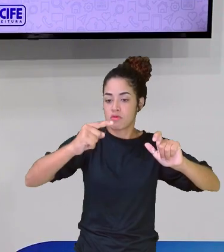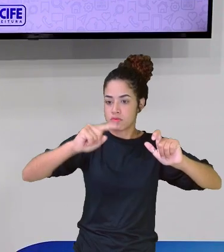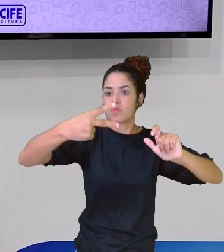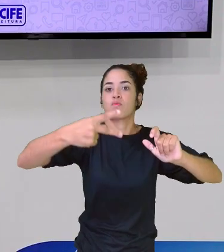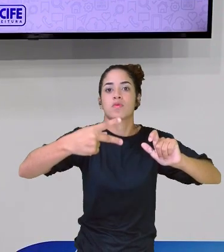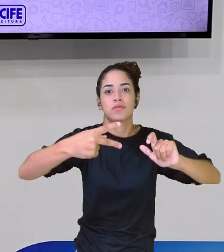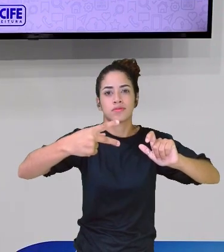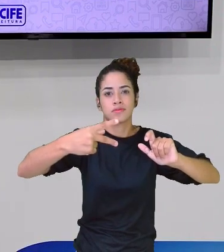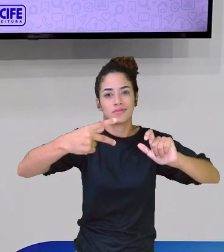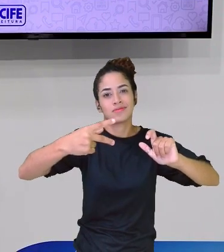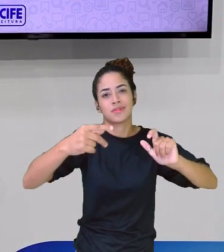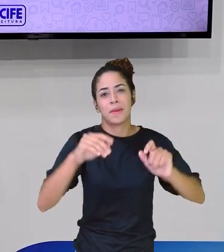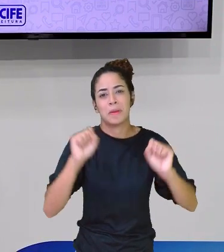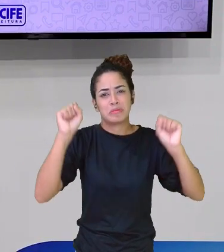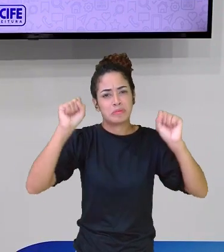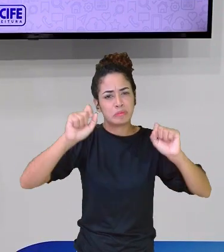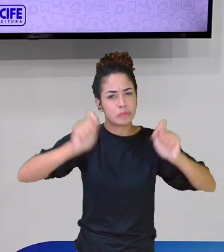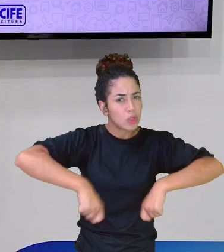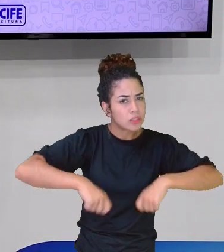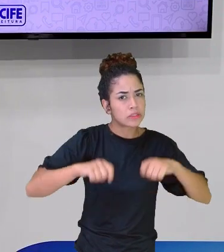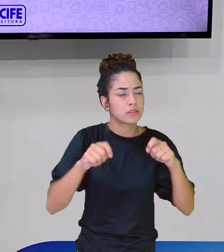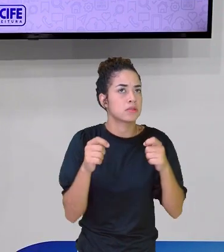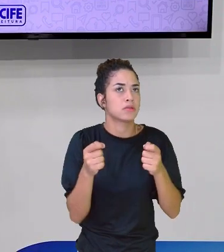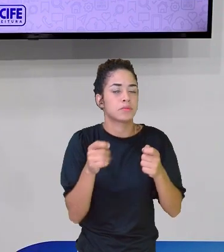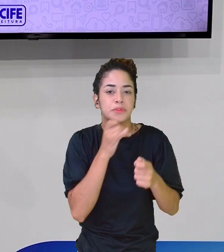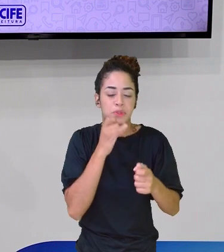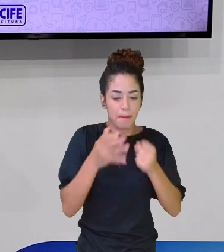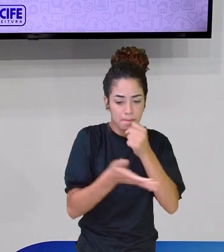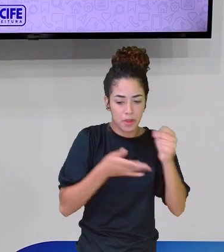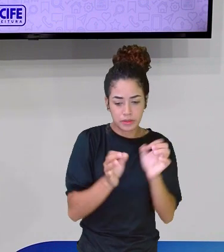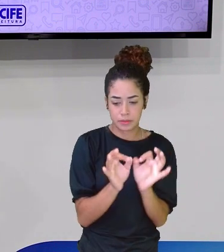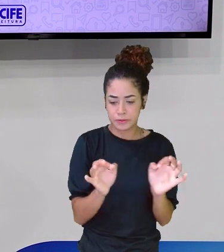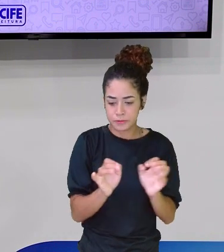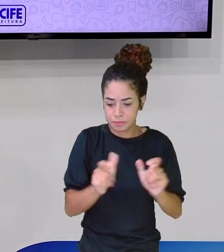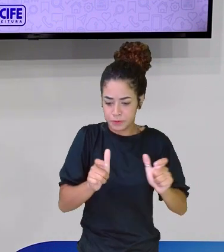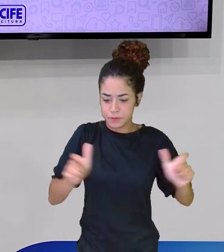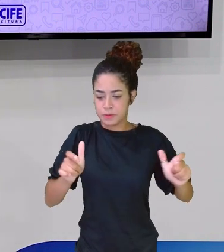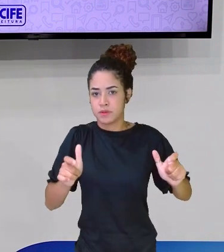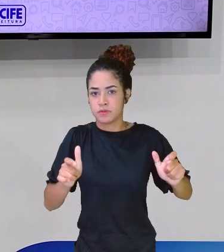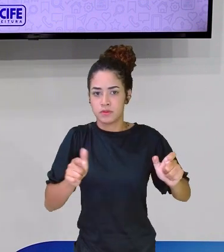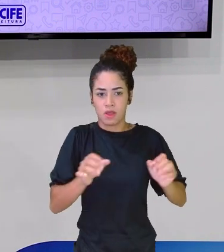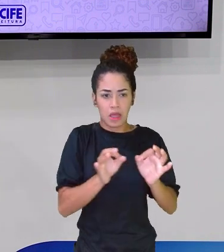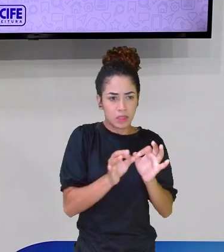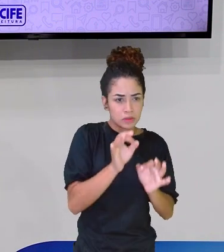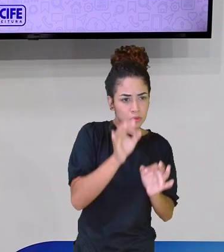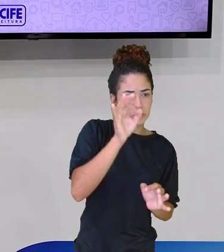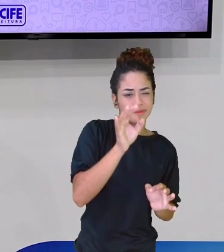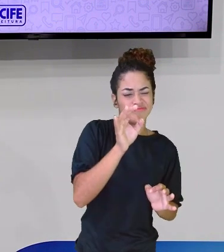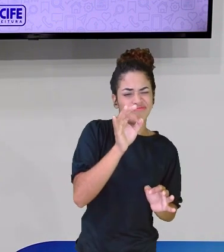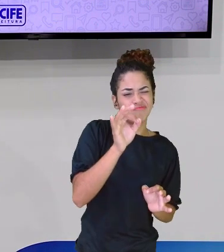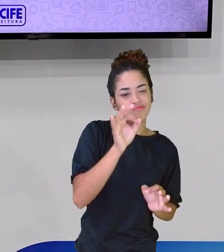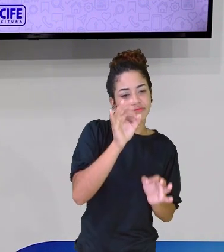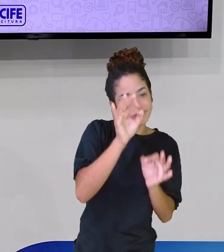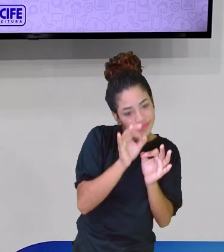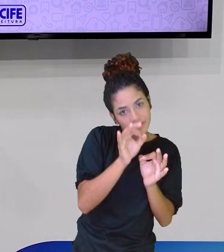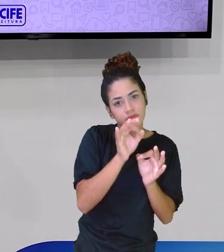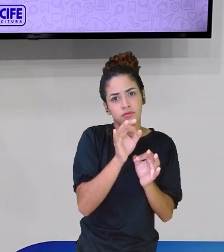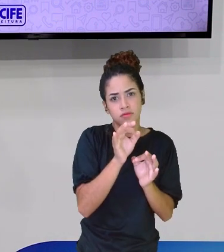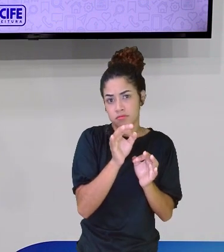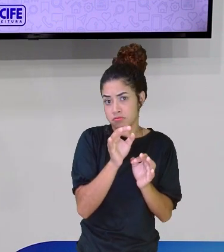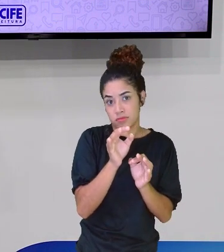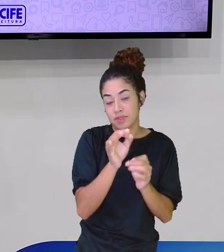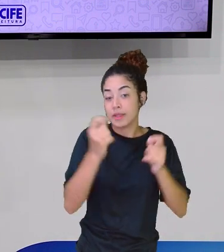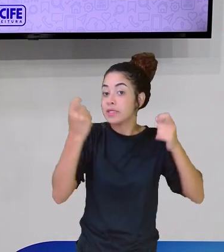Eu posso ampliar só a minha base e esquecer da minha altura? Eu só vou ampliar uma parte da minha horta? De jeito nenhum.